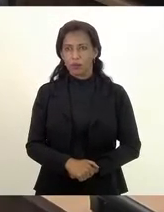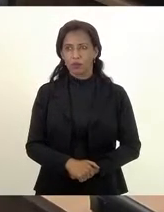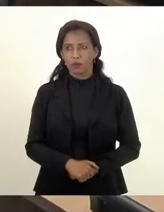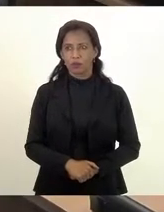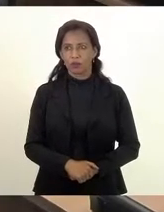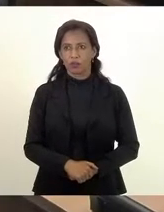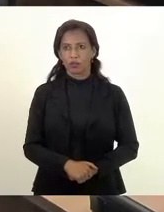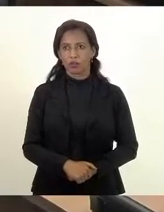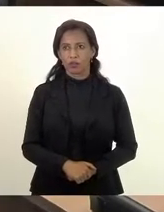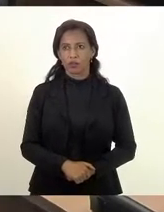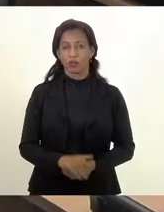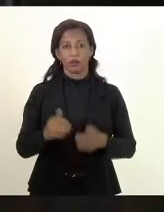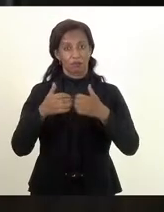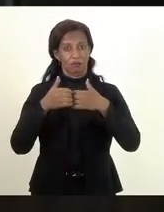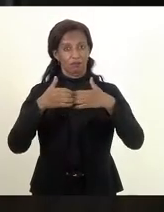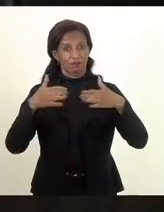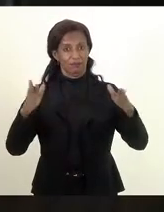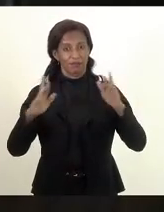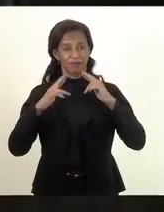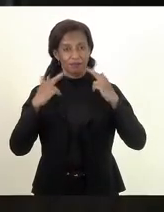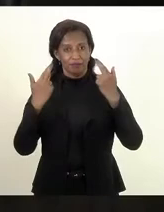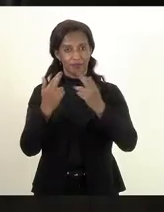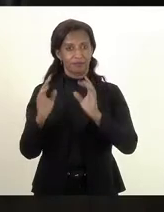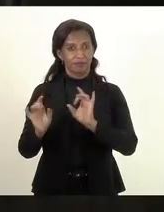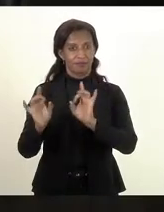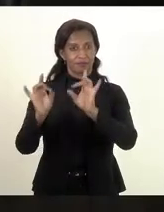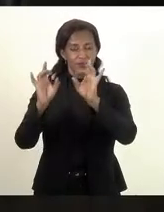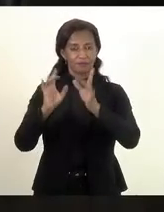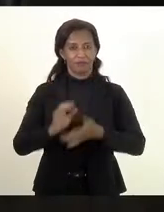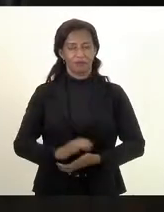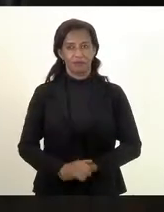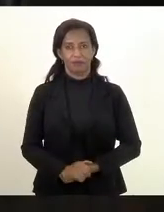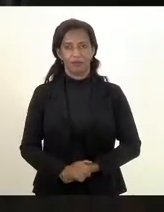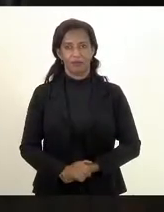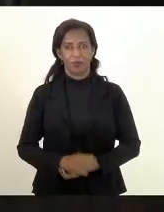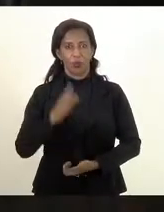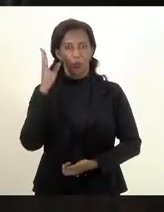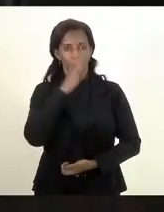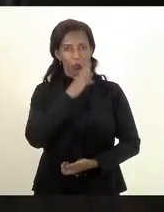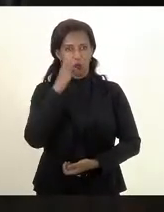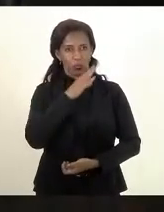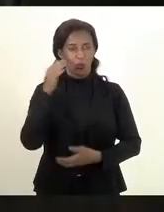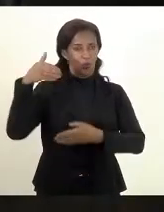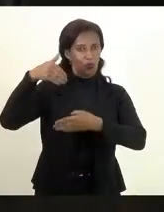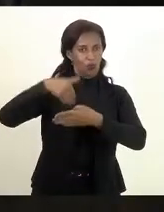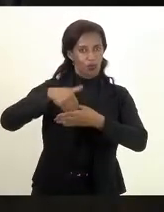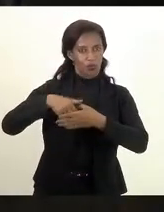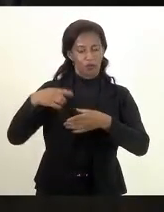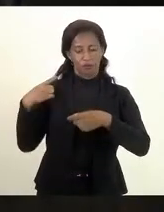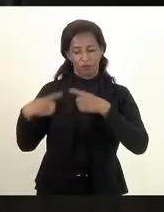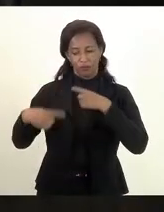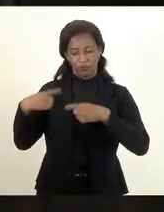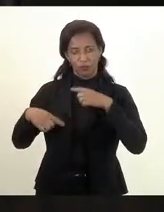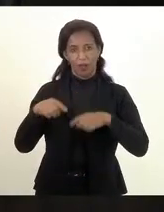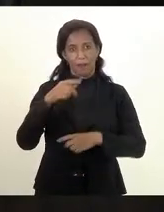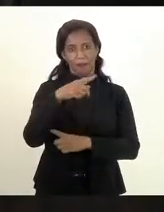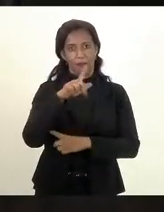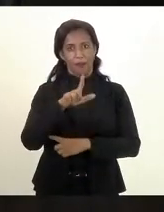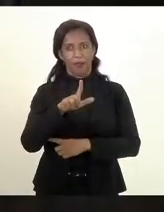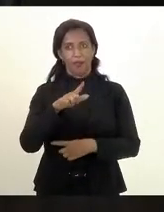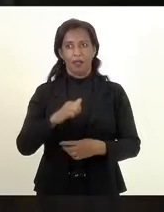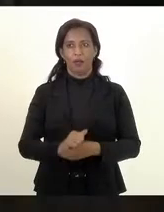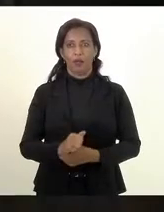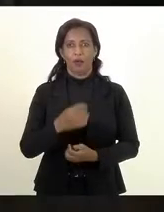Está reaberta a sessão. Em regime de urgência, em votação e discussão única, projeto de lei número